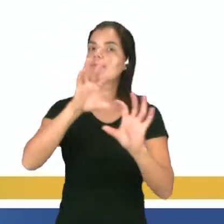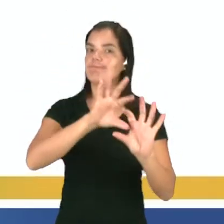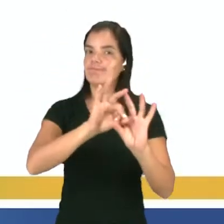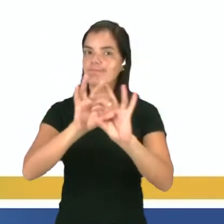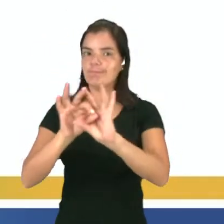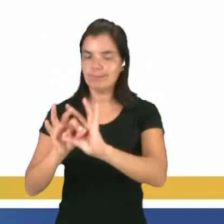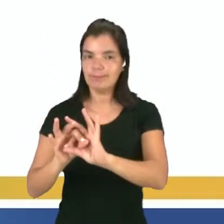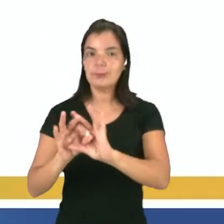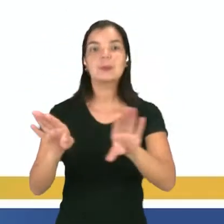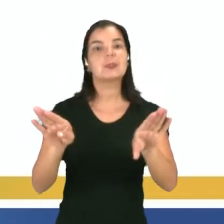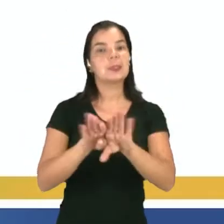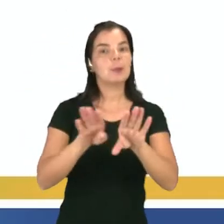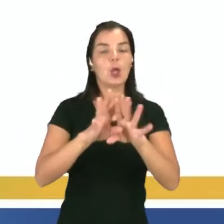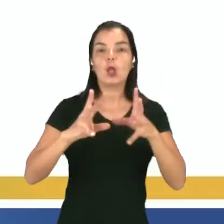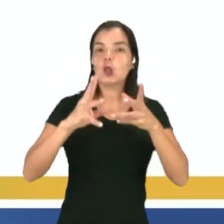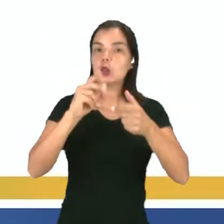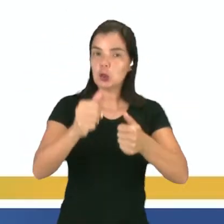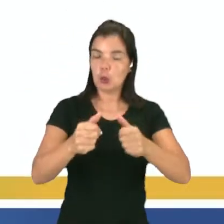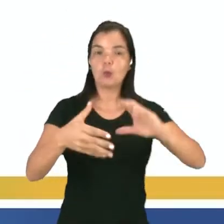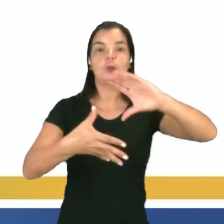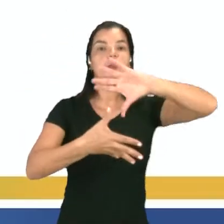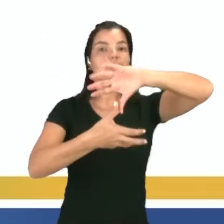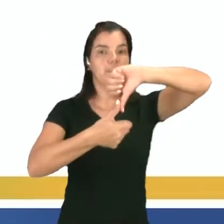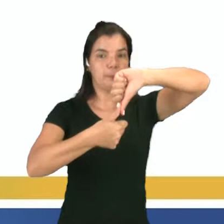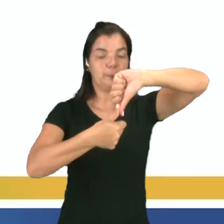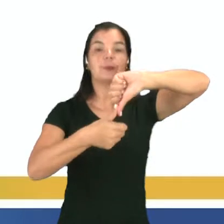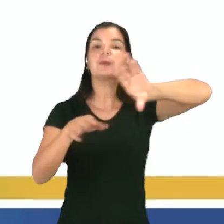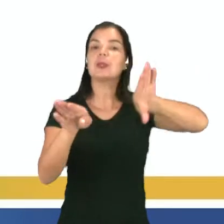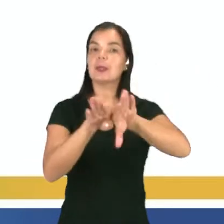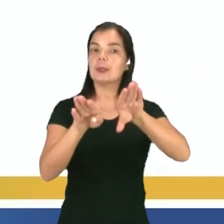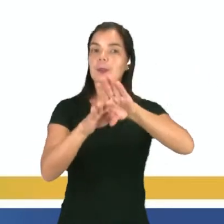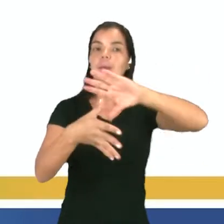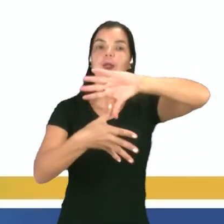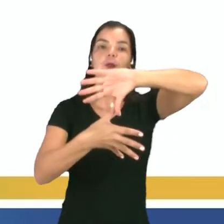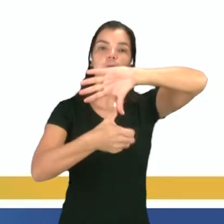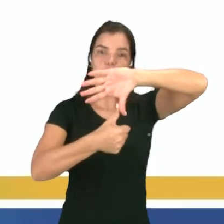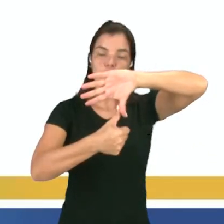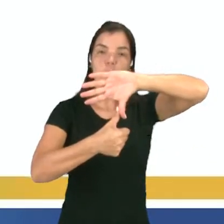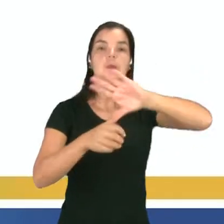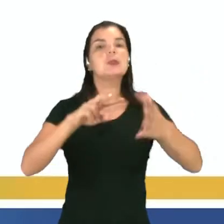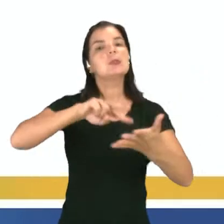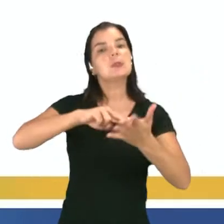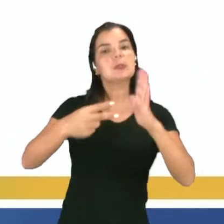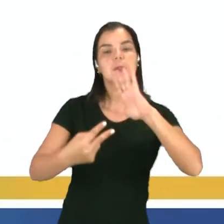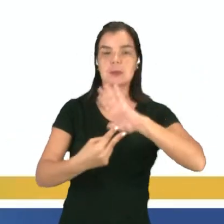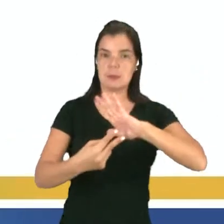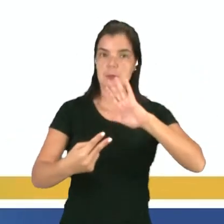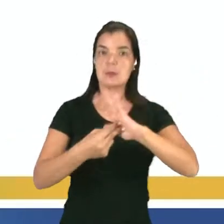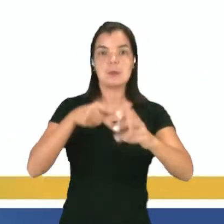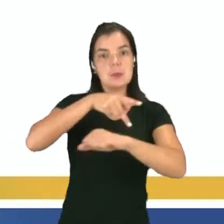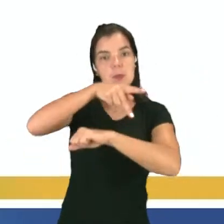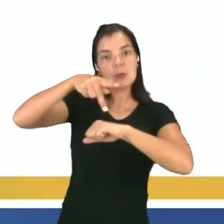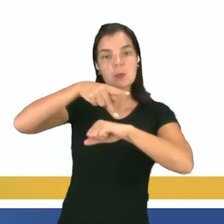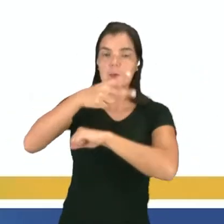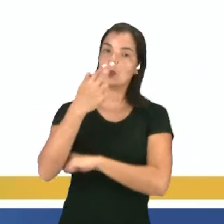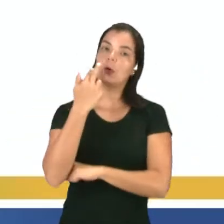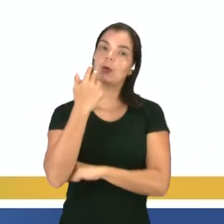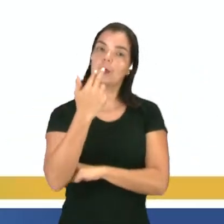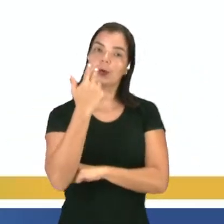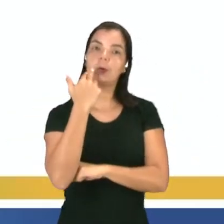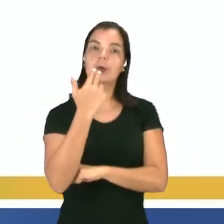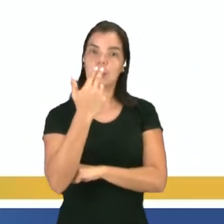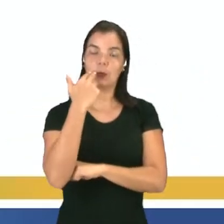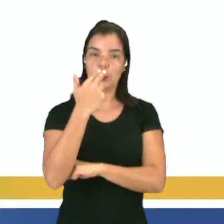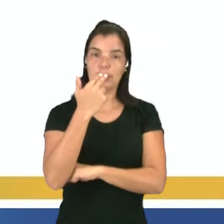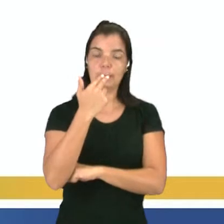contexto, além de toda a América Central e do Sul. Isso significa que são países de língua latina,